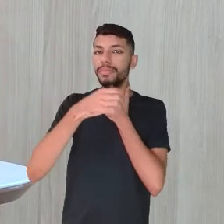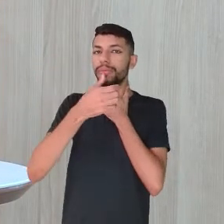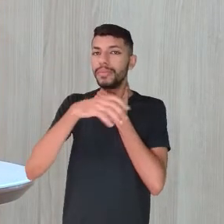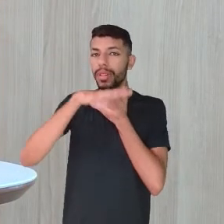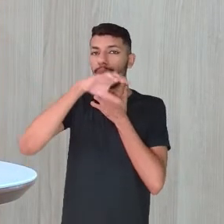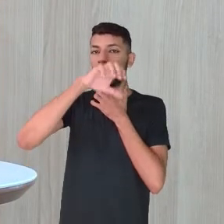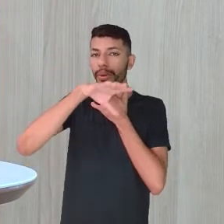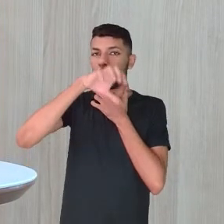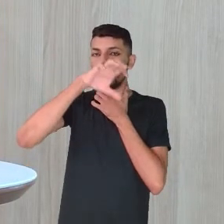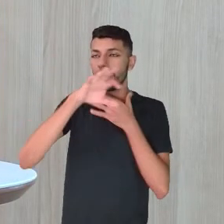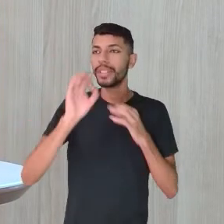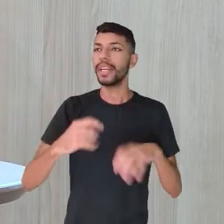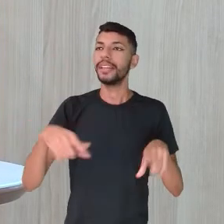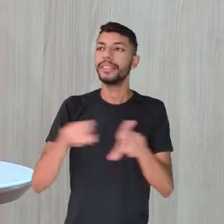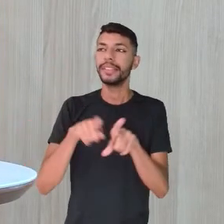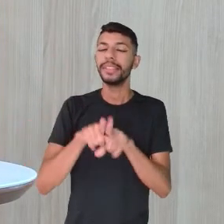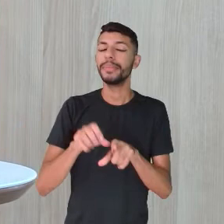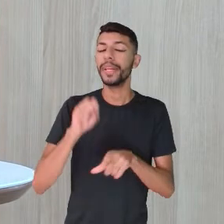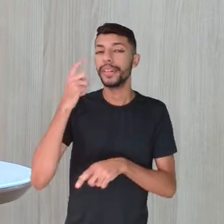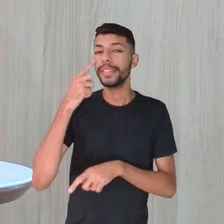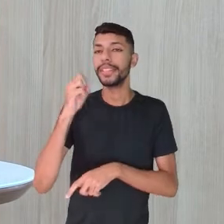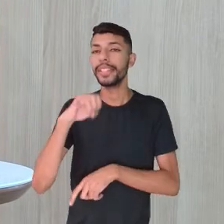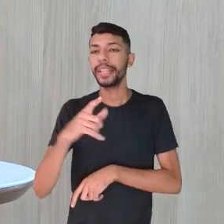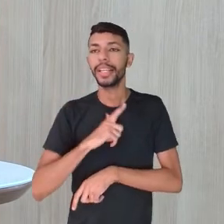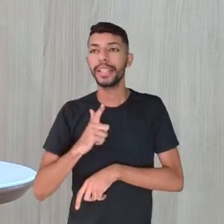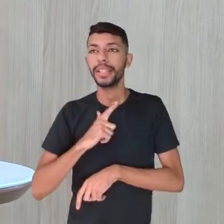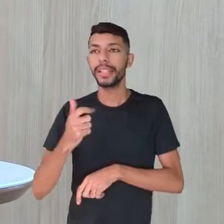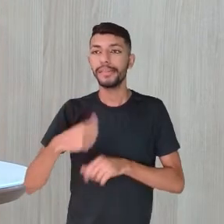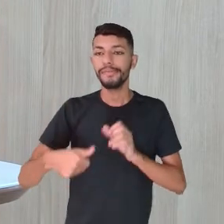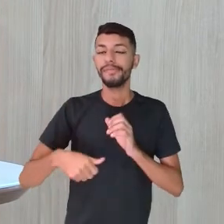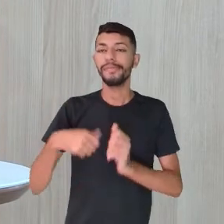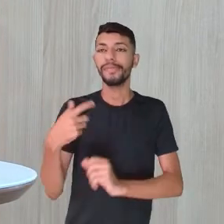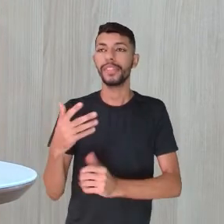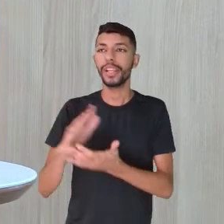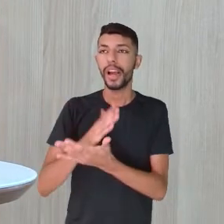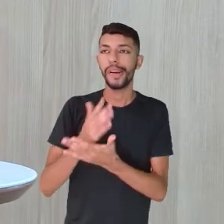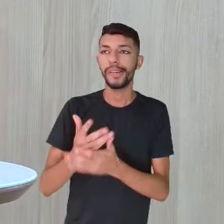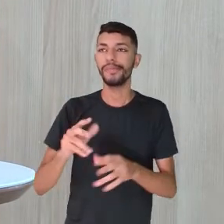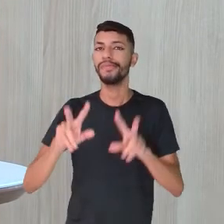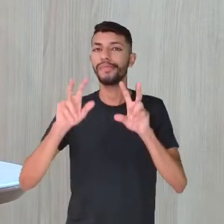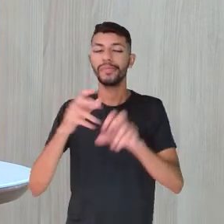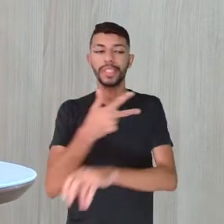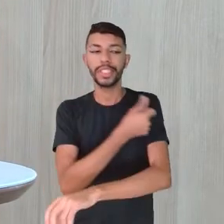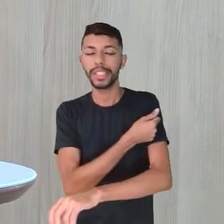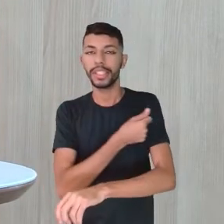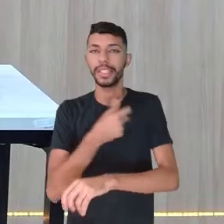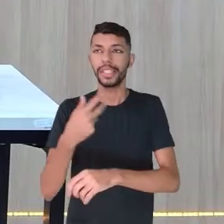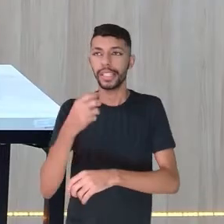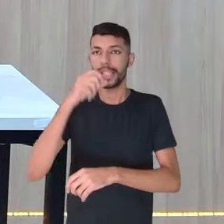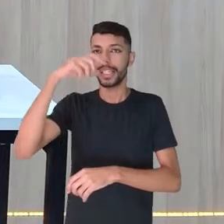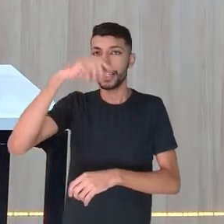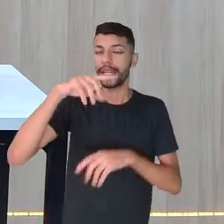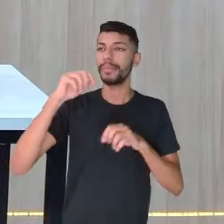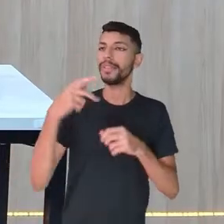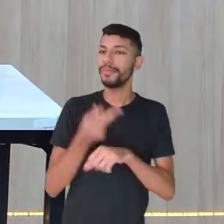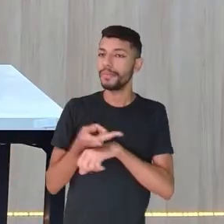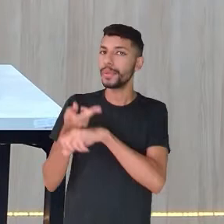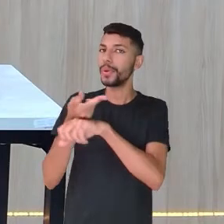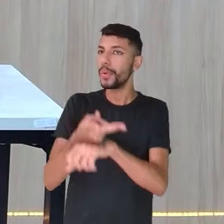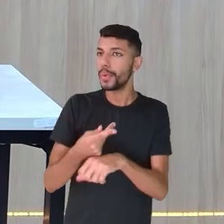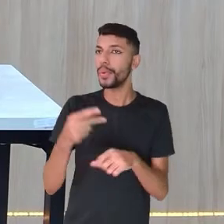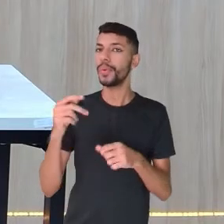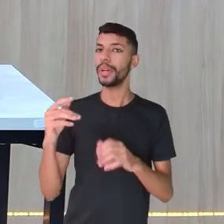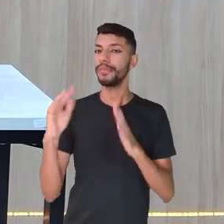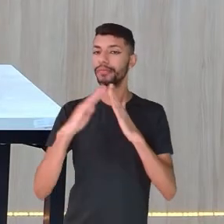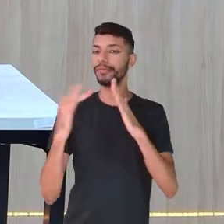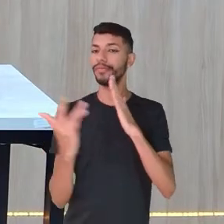de gripe, primeiro sintoma, então procure para fazer o teste para se cuidar logo cedo, tá certo, pessoal? Pois é, professora Cláudia, além da questão